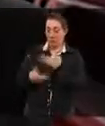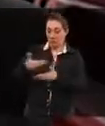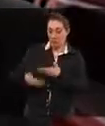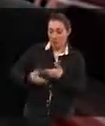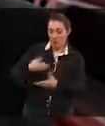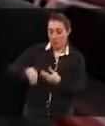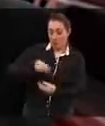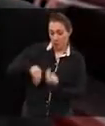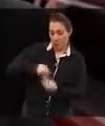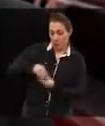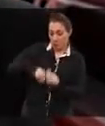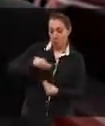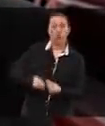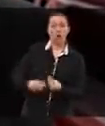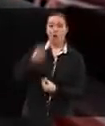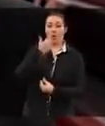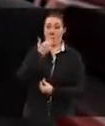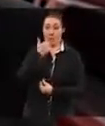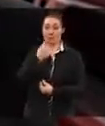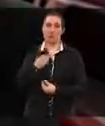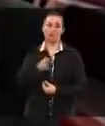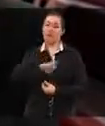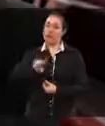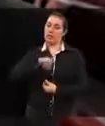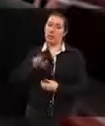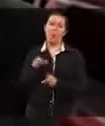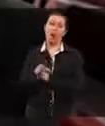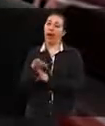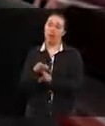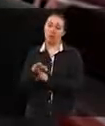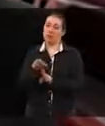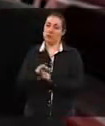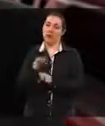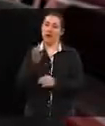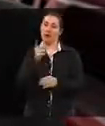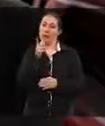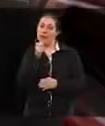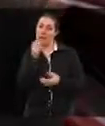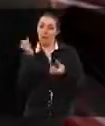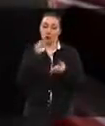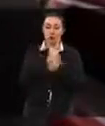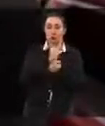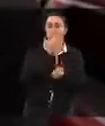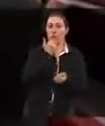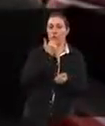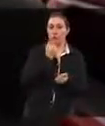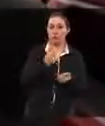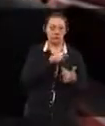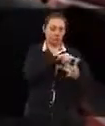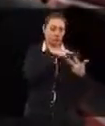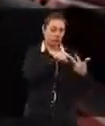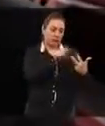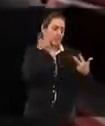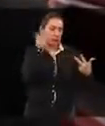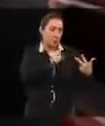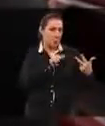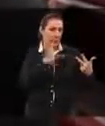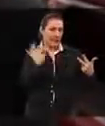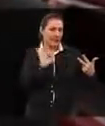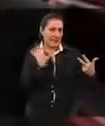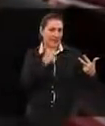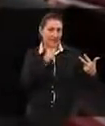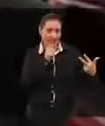esse processo de digestão, né? Então, não é indicado consumir líquidos nas refeições. Se você não consegue fazer uma refeição